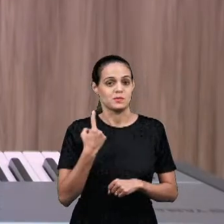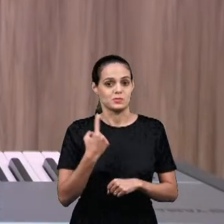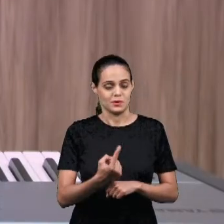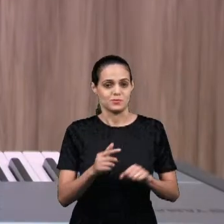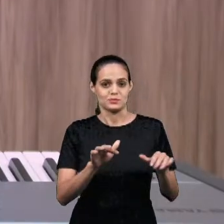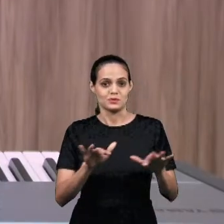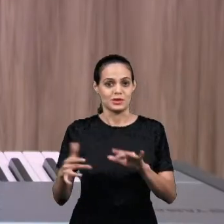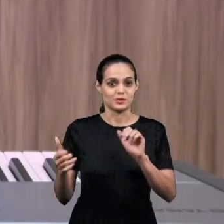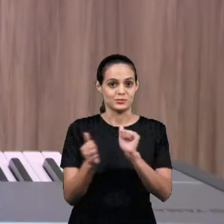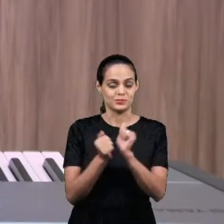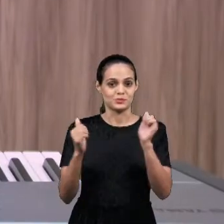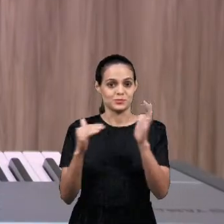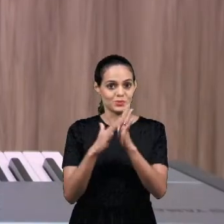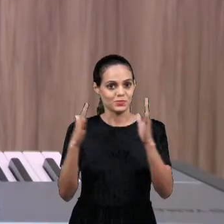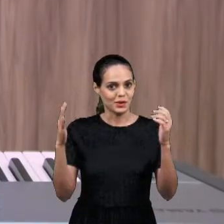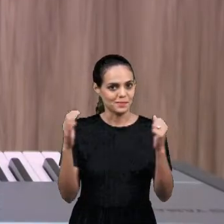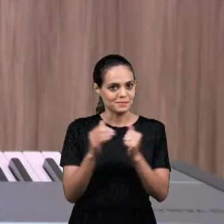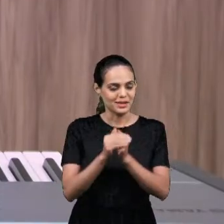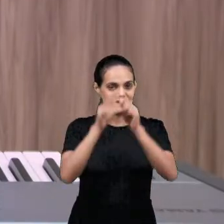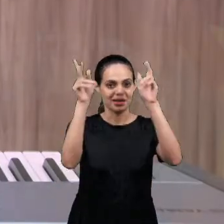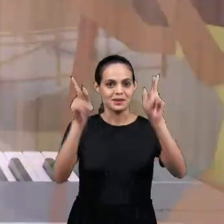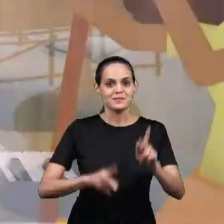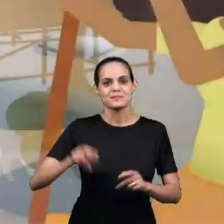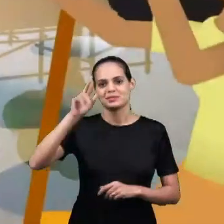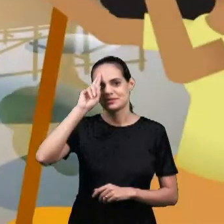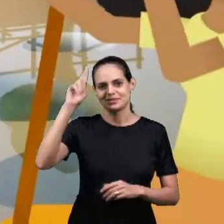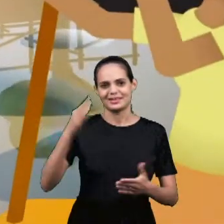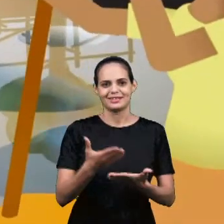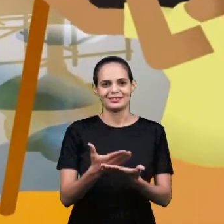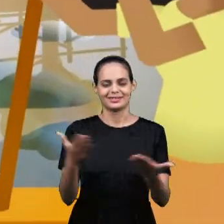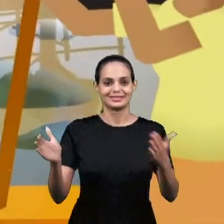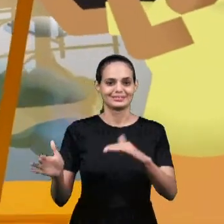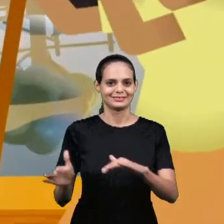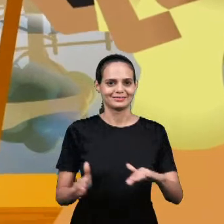louvor. Amém? A paz do Senhor!